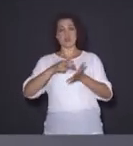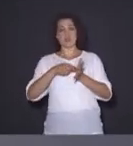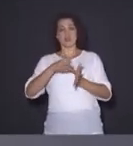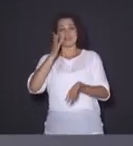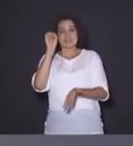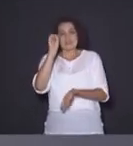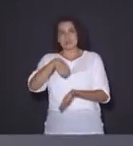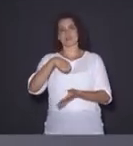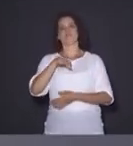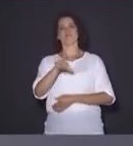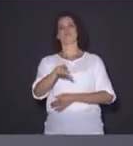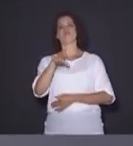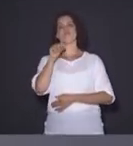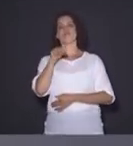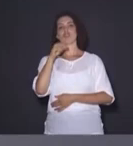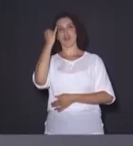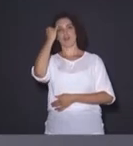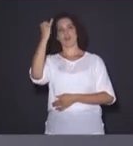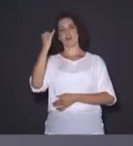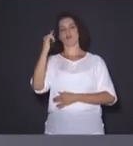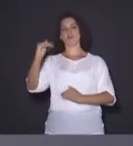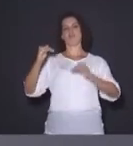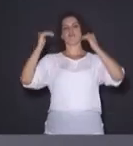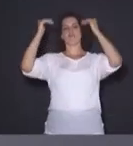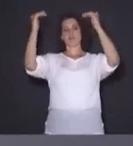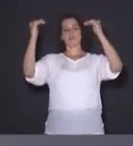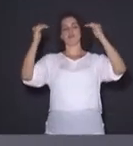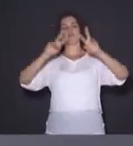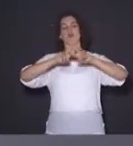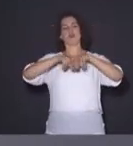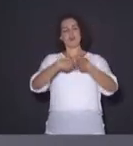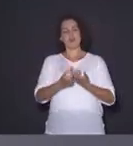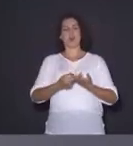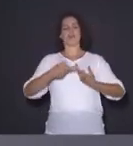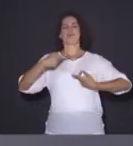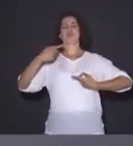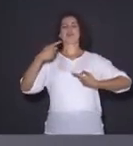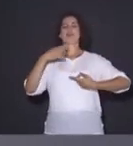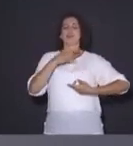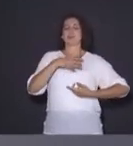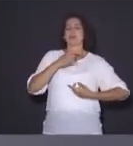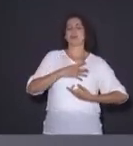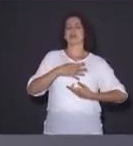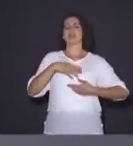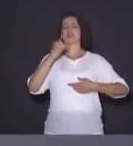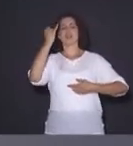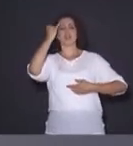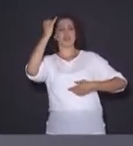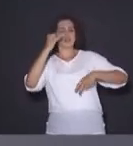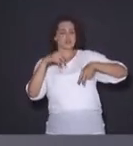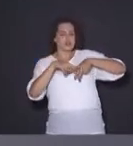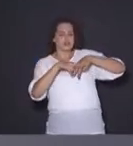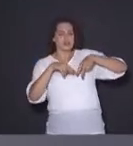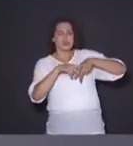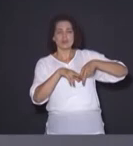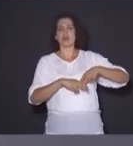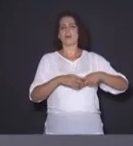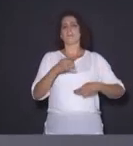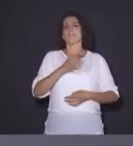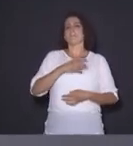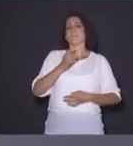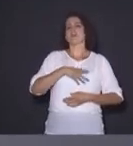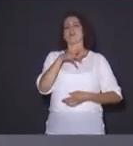disso né a partir dessa desse grande debate do medo da ideologia de gênero do medo é de que os professores